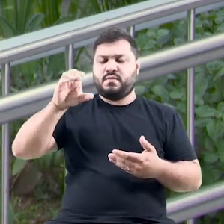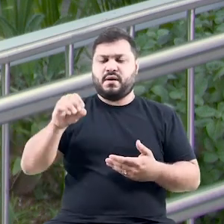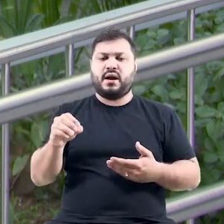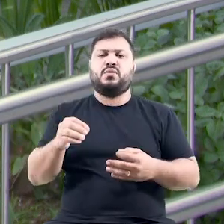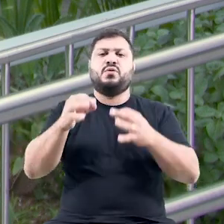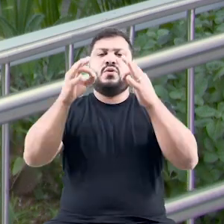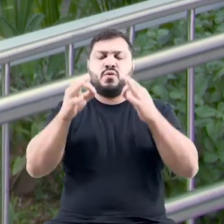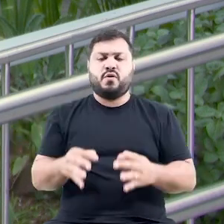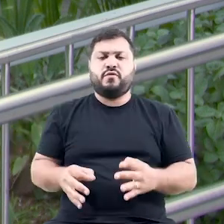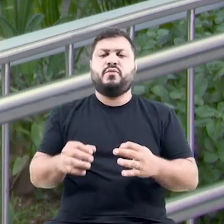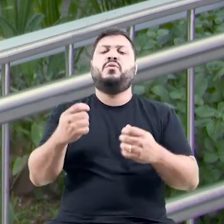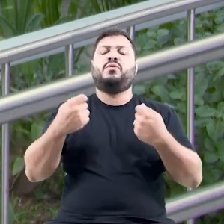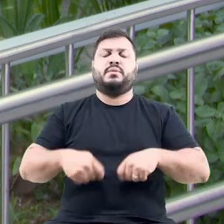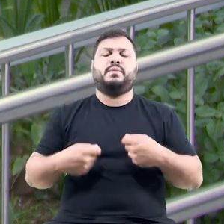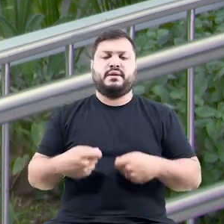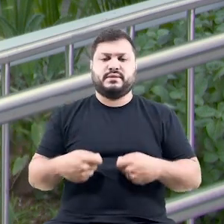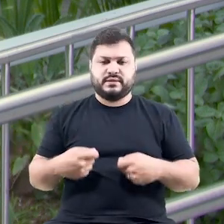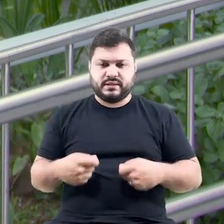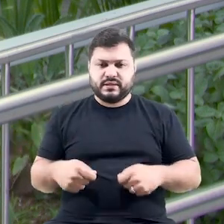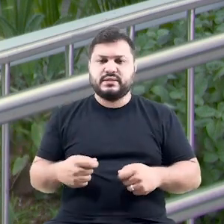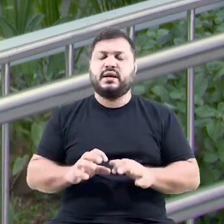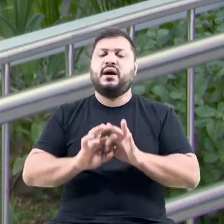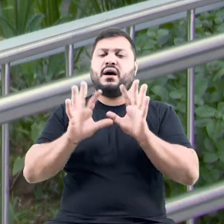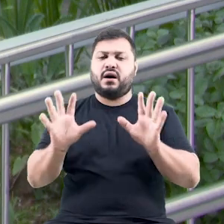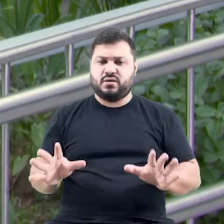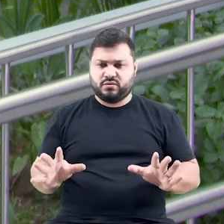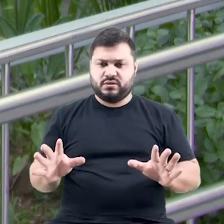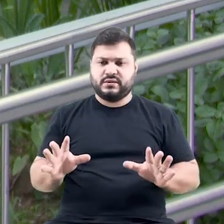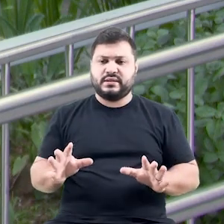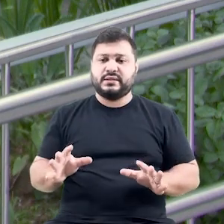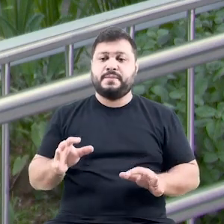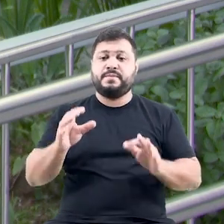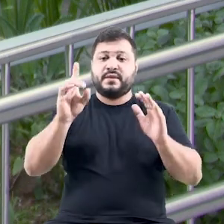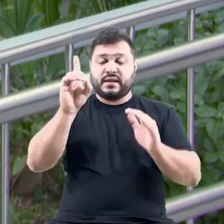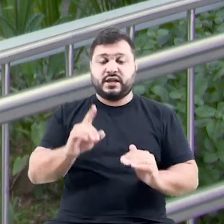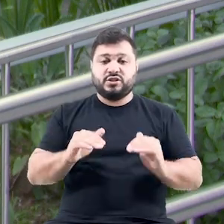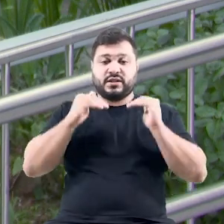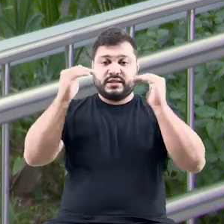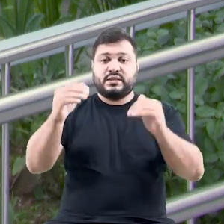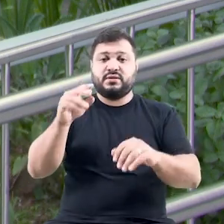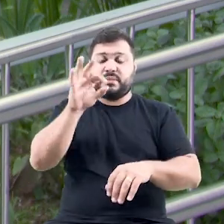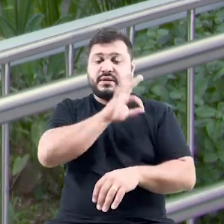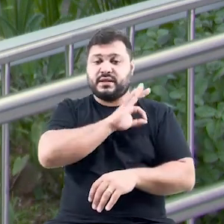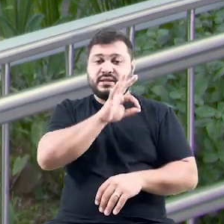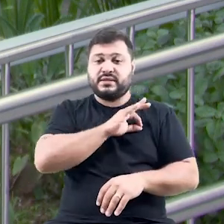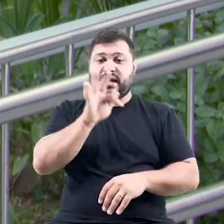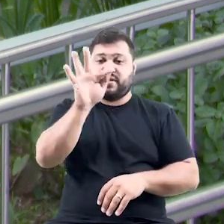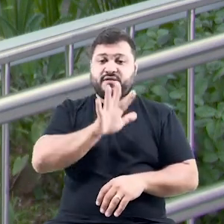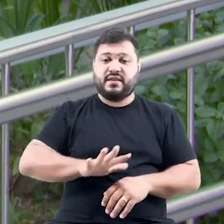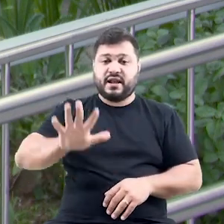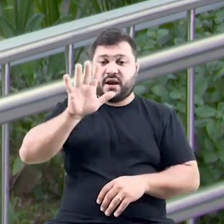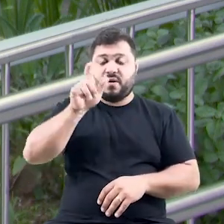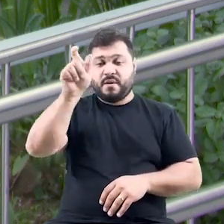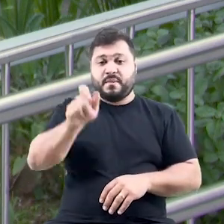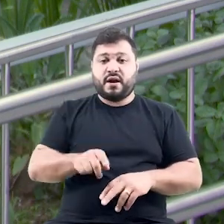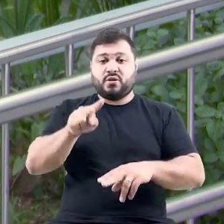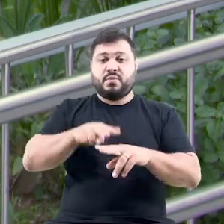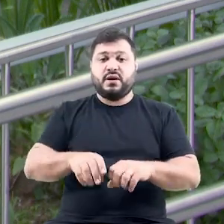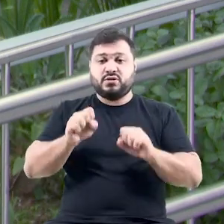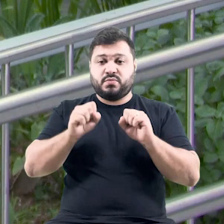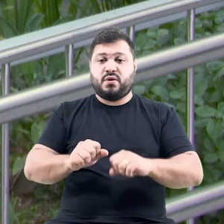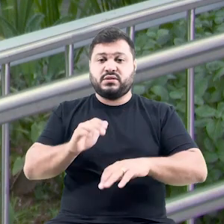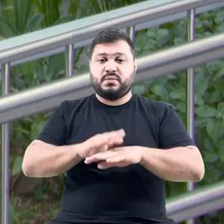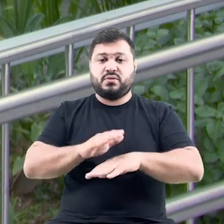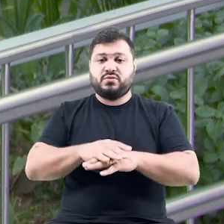Marlon Souza, confirmou ser necessária a autorização da direção da Penitenciária Federal para que o